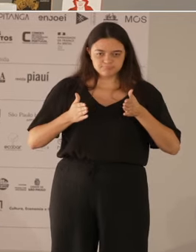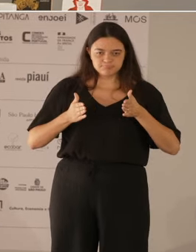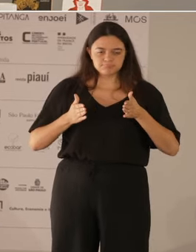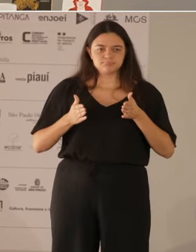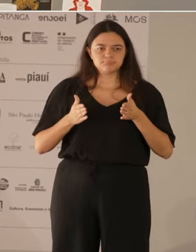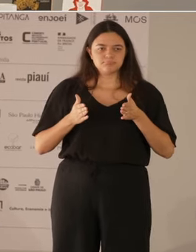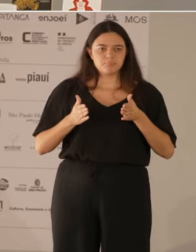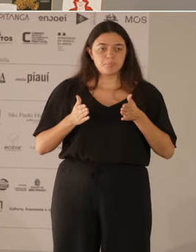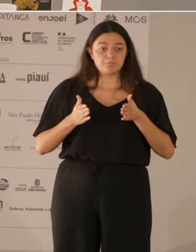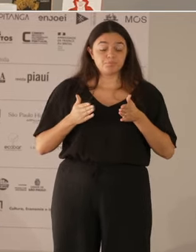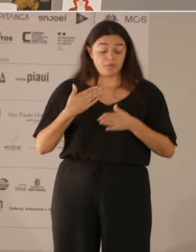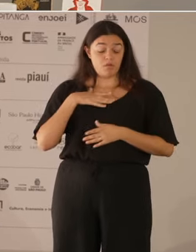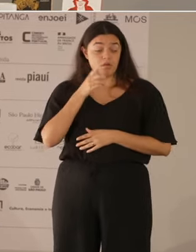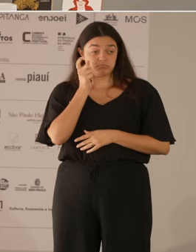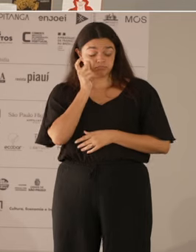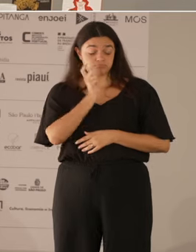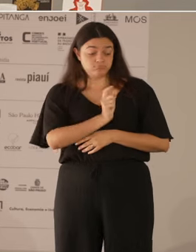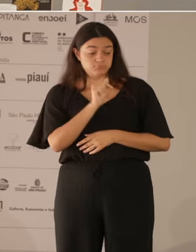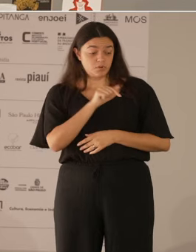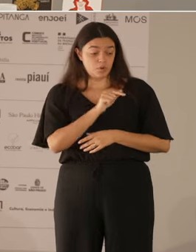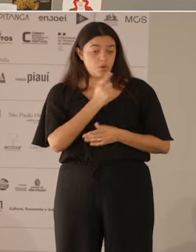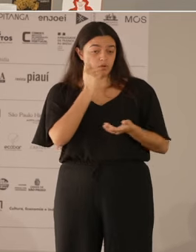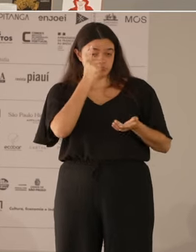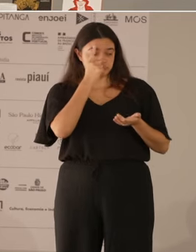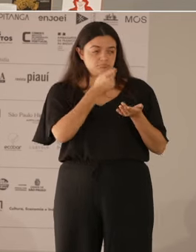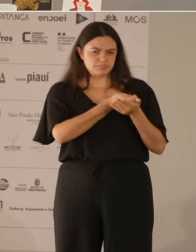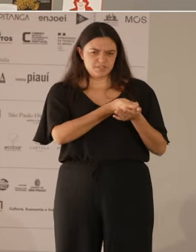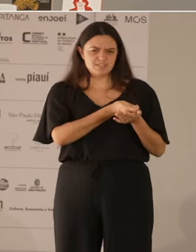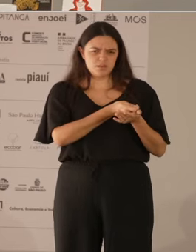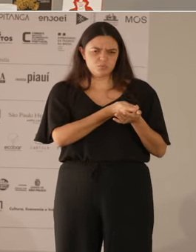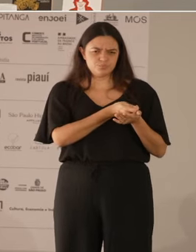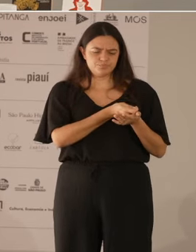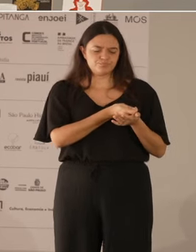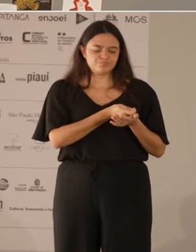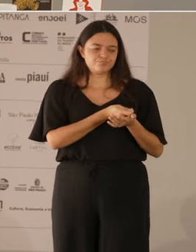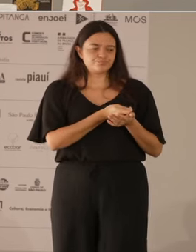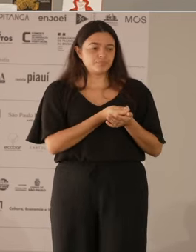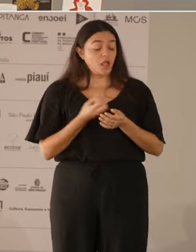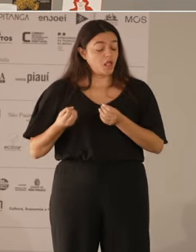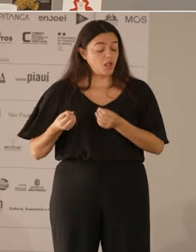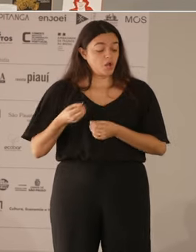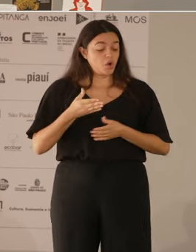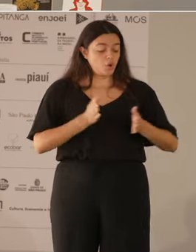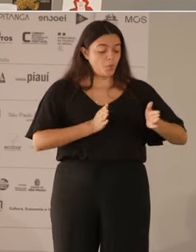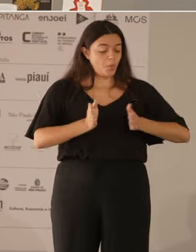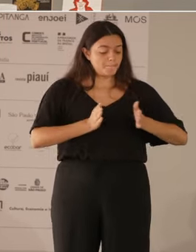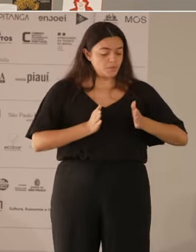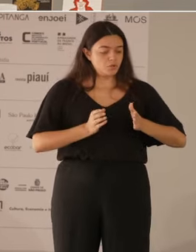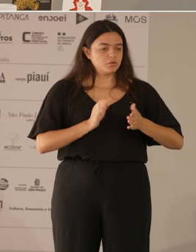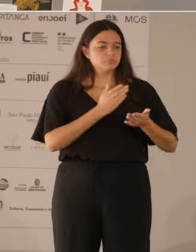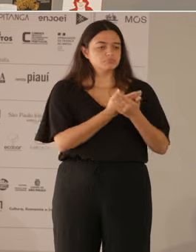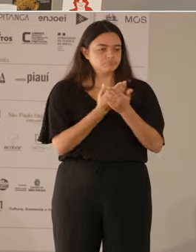que essa decisão, que decide que a gente não está vivendo numa nova época geológica. Acho que, para mim, o antropoceno é um conceito muito mais